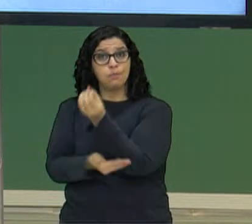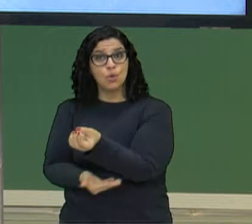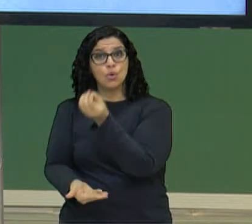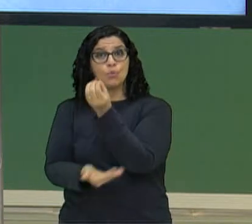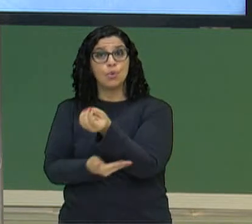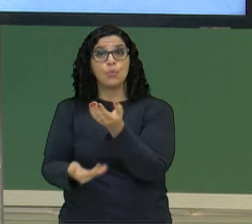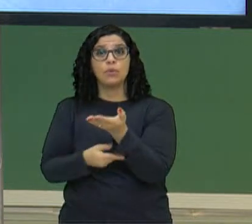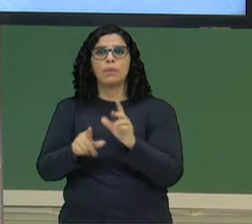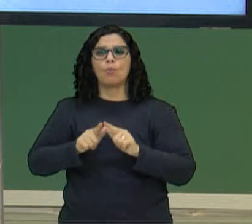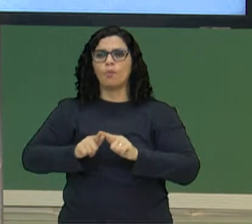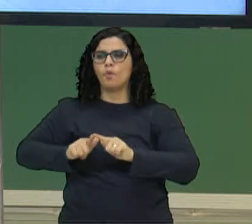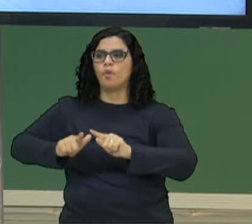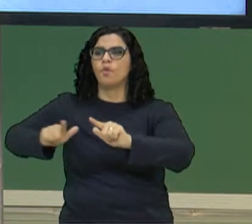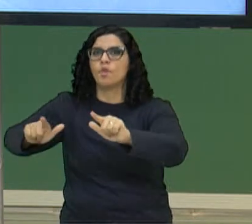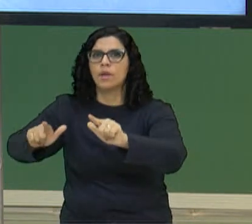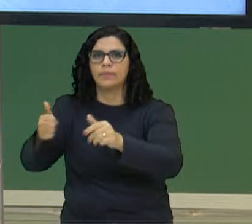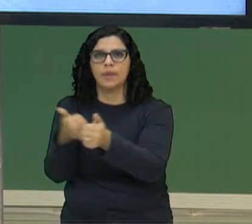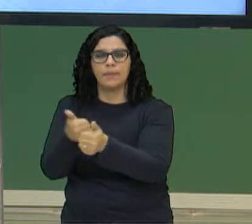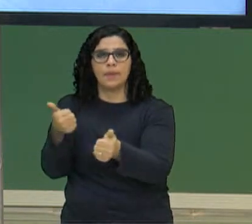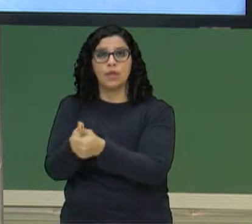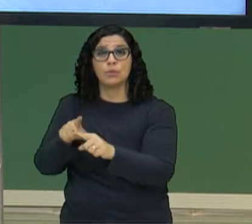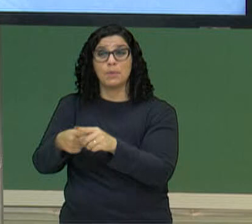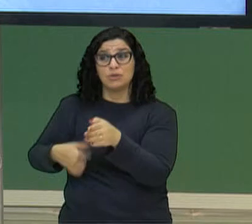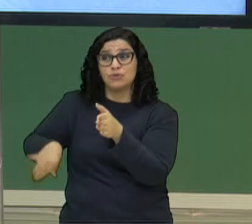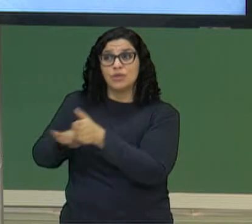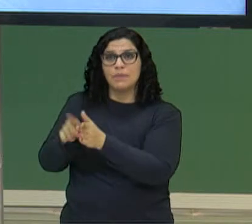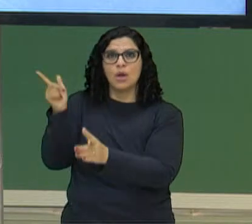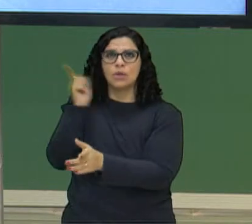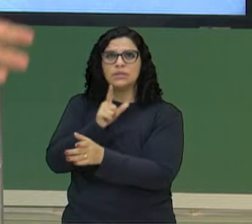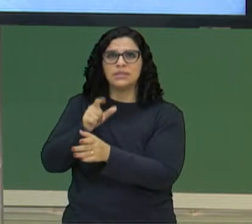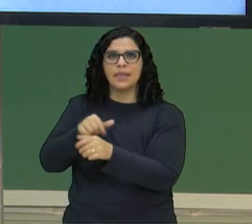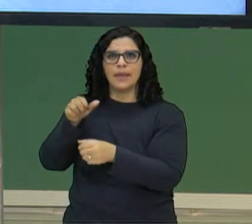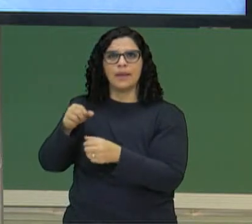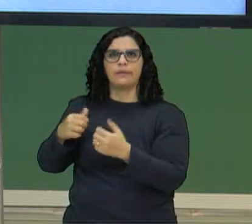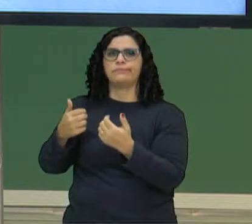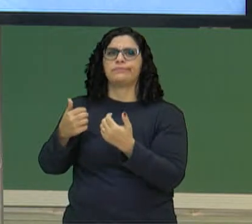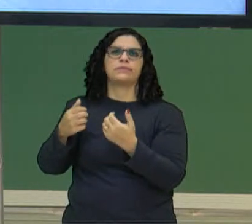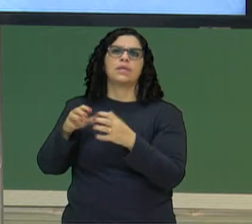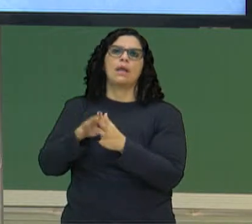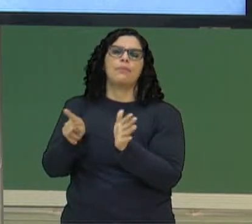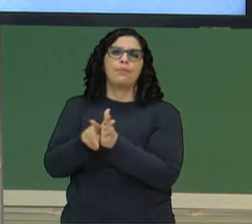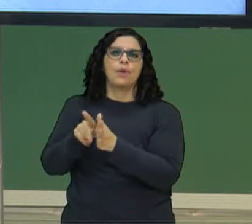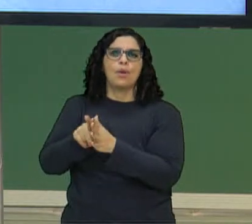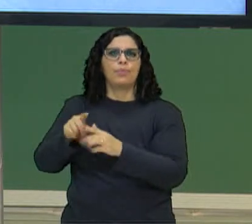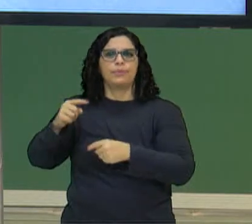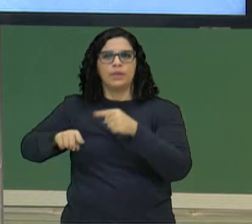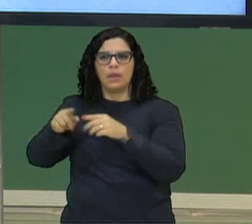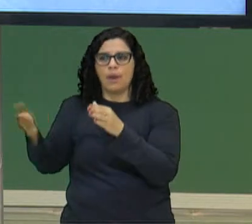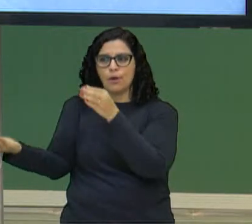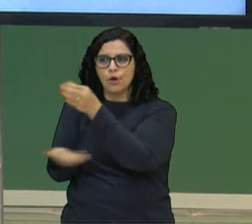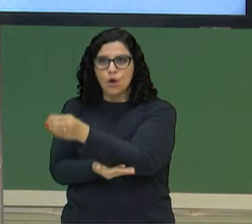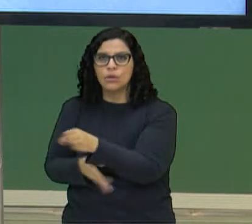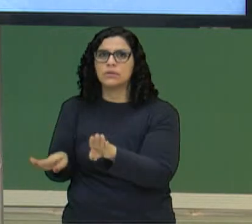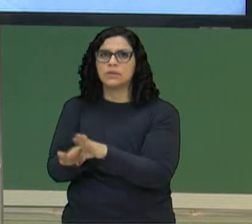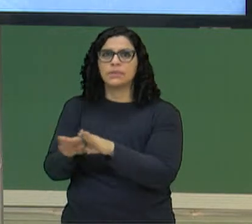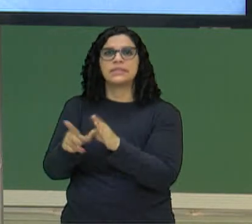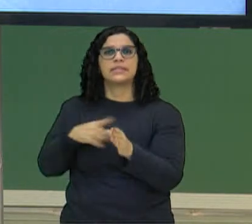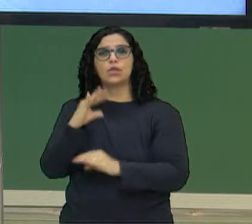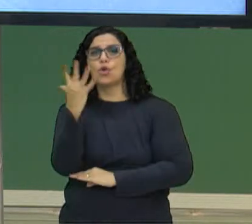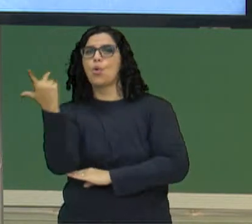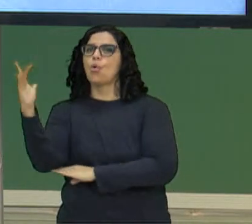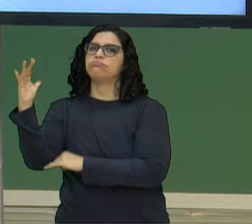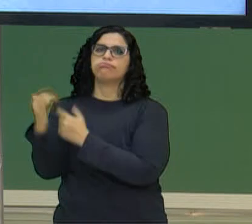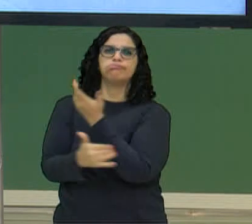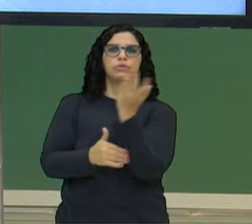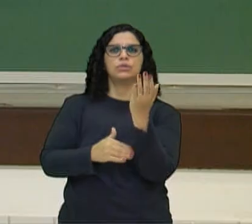levava a uma devastação do que estava ao redor, porque para chegar com os equipamentos para poder carregar os xaxins, etc., levou um corte muito intenso de